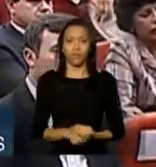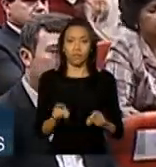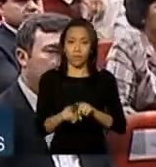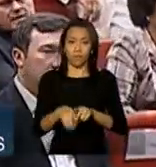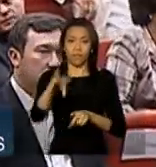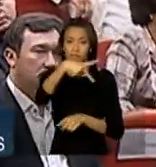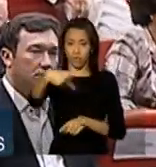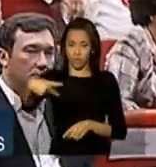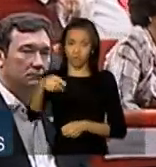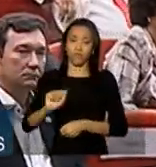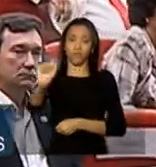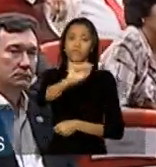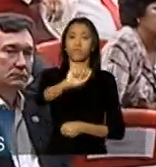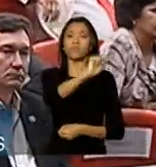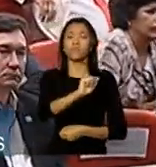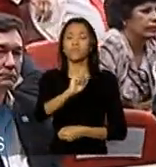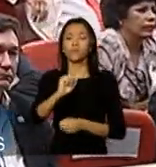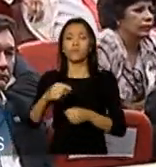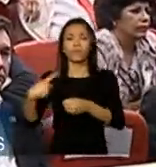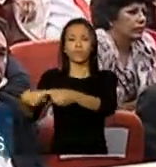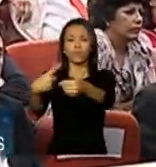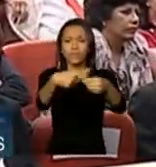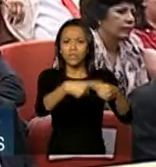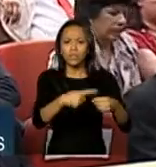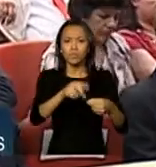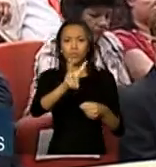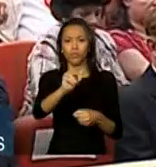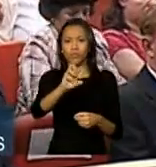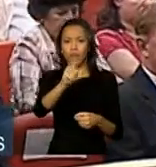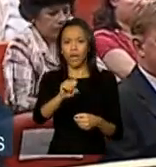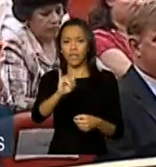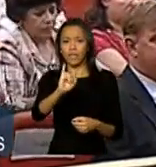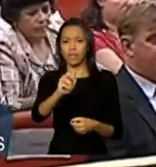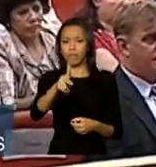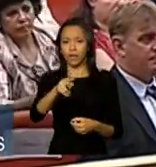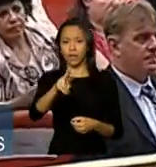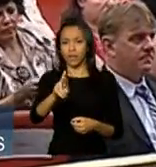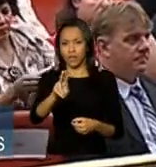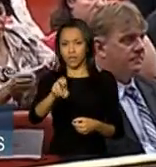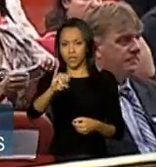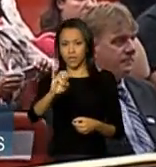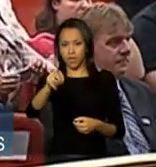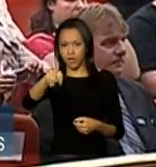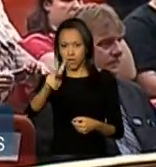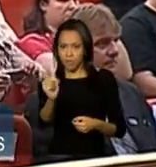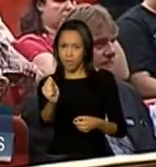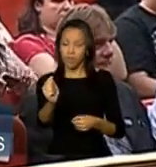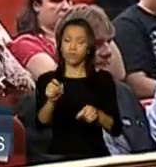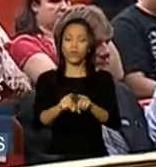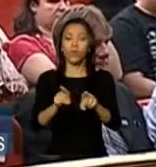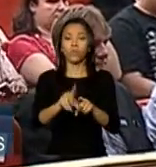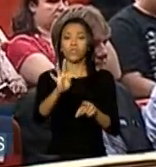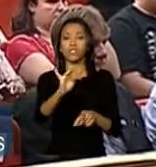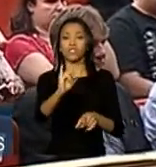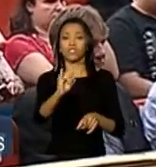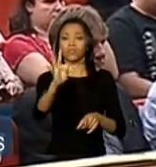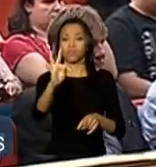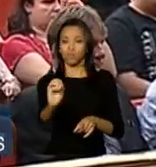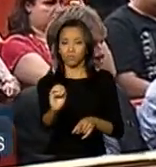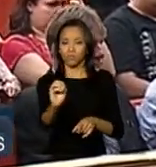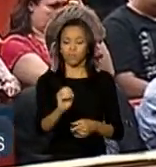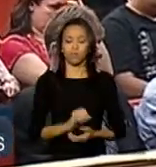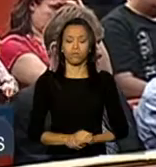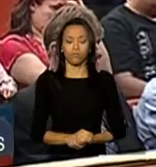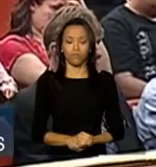Presidente da Associação dos Municípios do Vale do Paranhana e prefeito de Taquara, Tito Lívio Jaeger Filho.